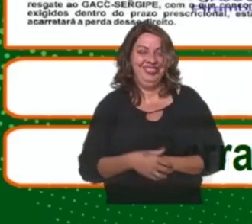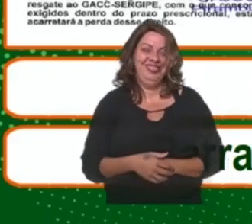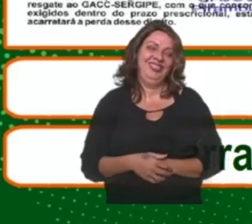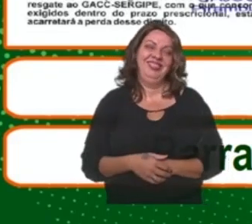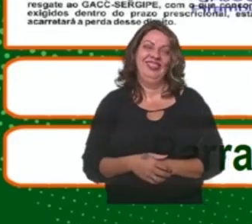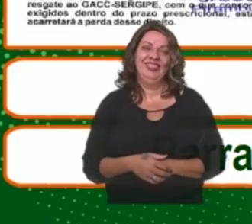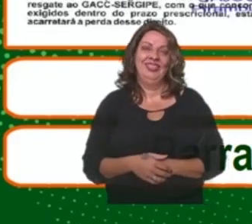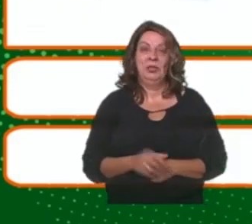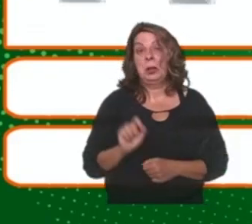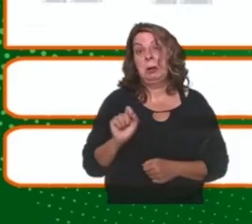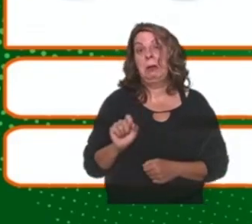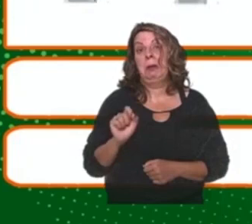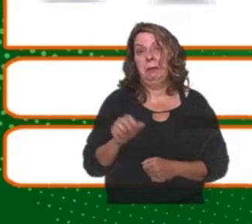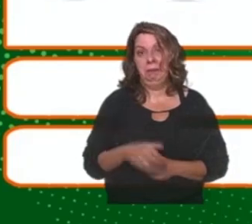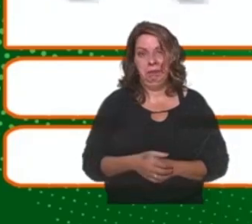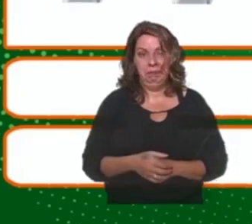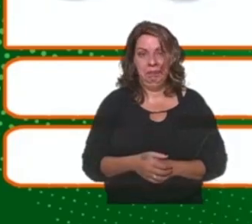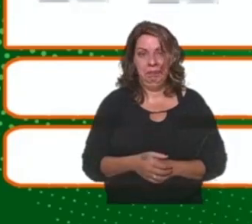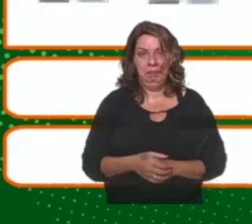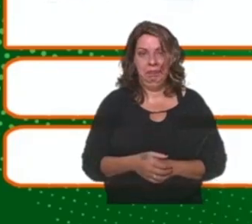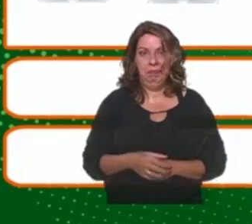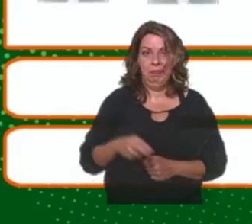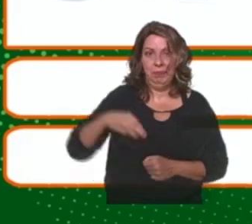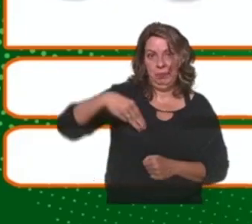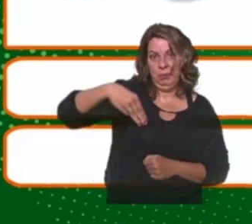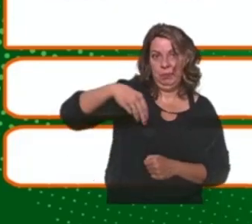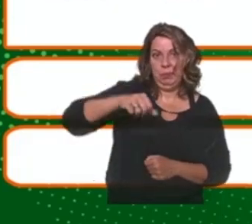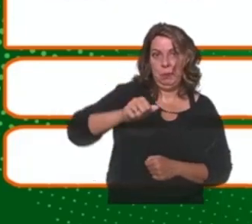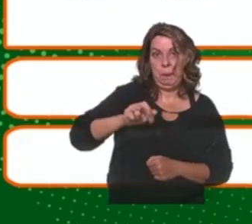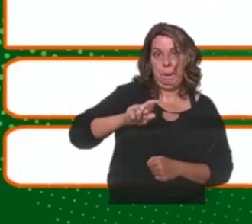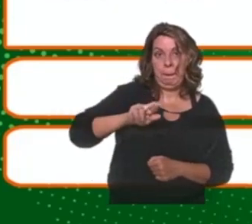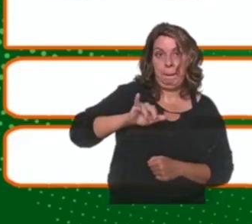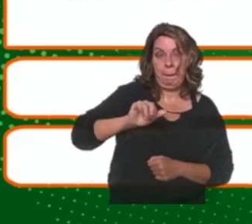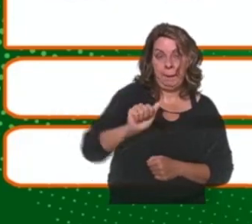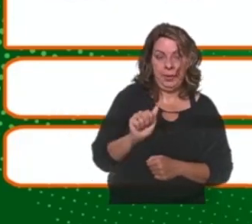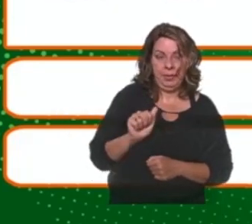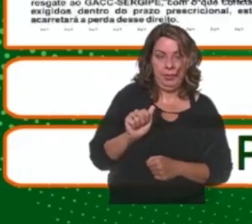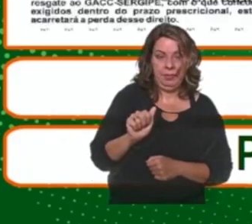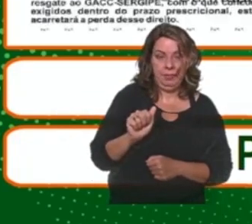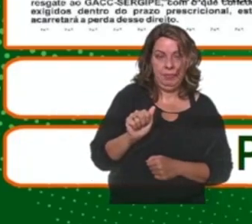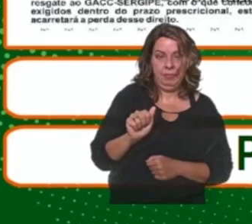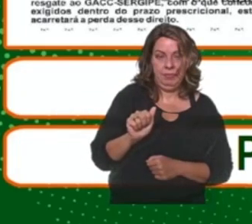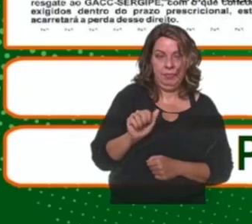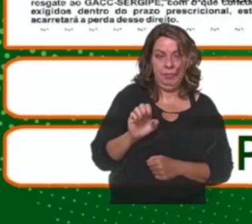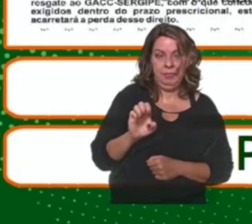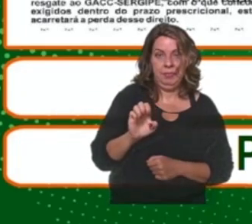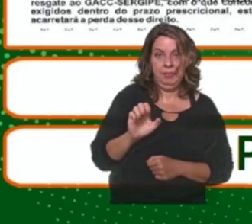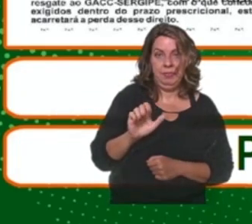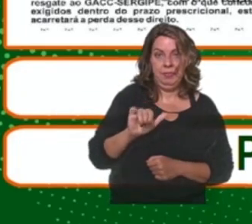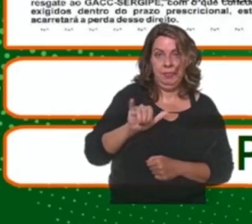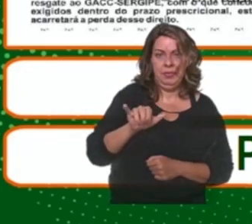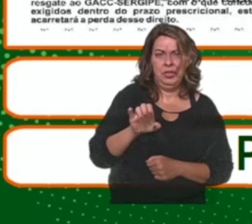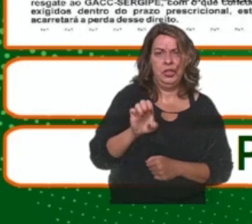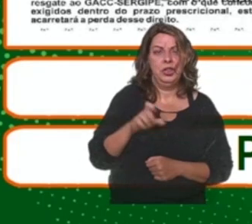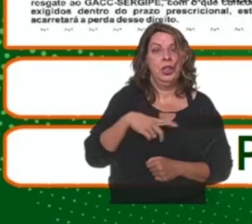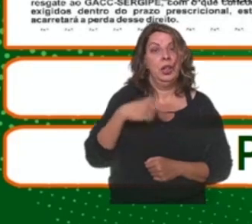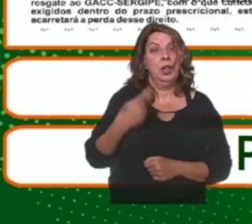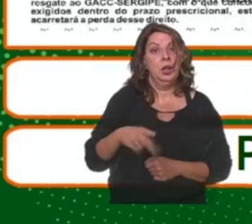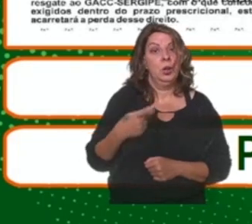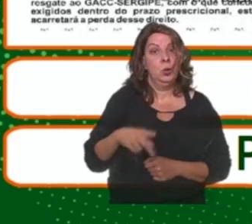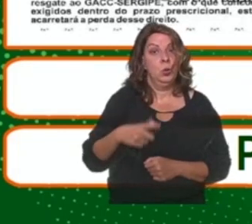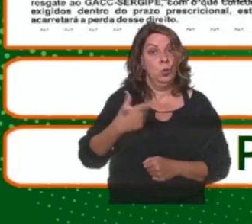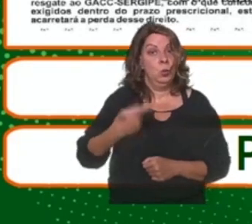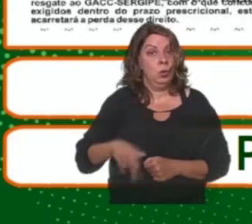537331. E quem está levando é a Maria Eide Coelho, aqui do bairro Luzia. Adquiriu